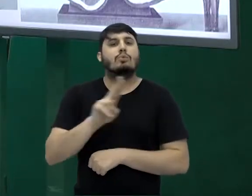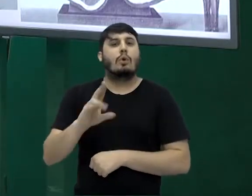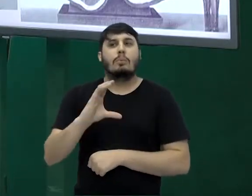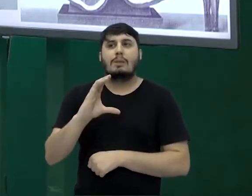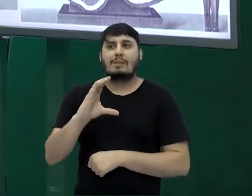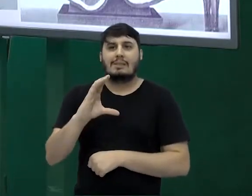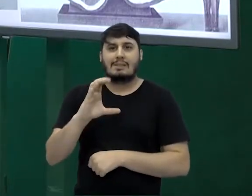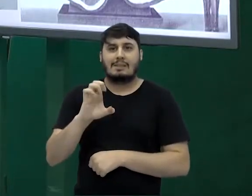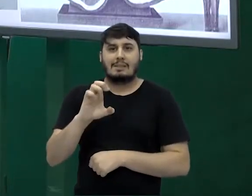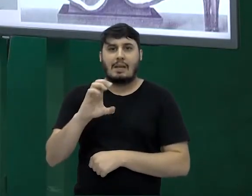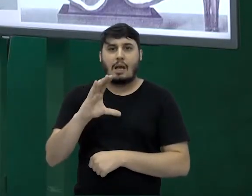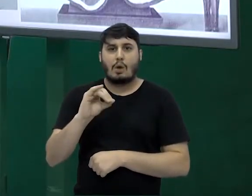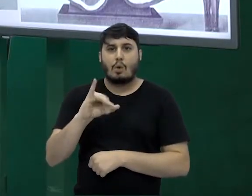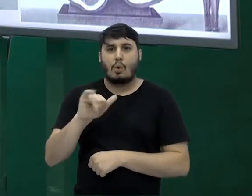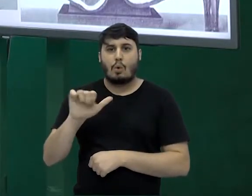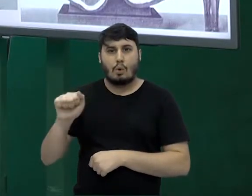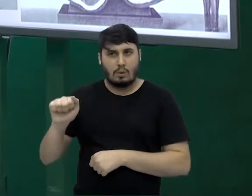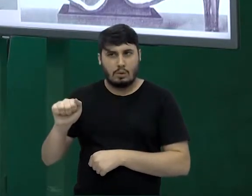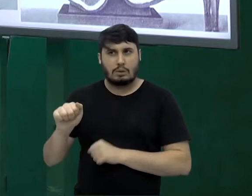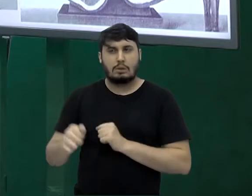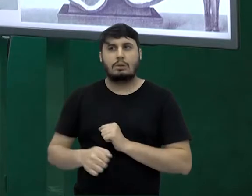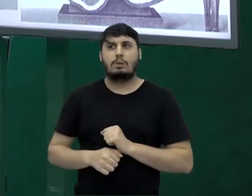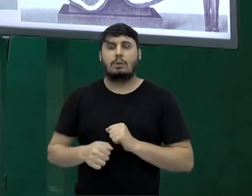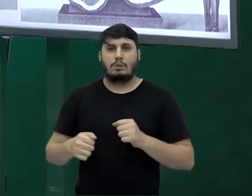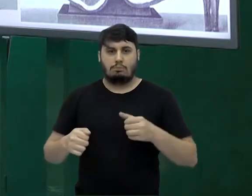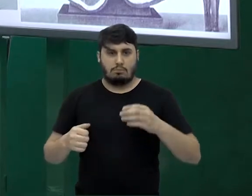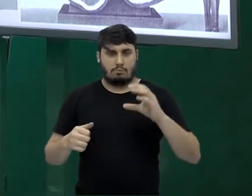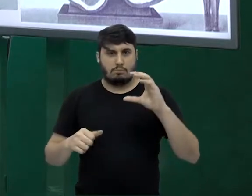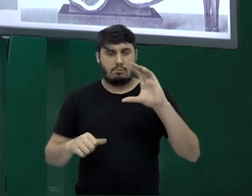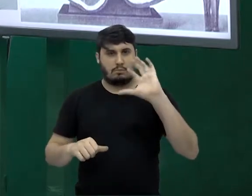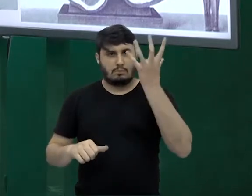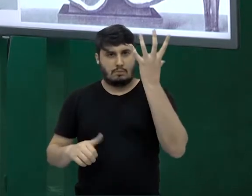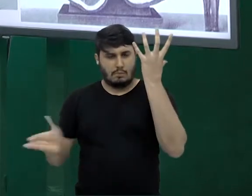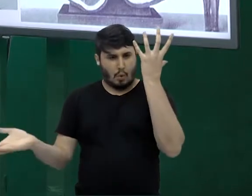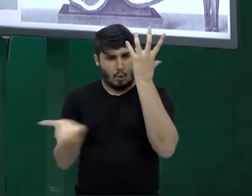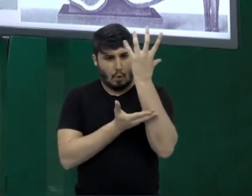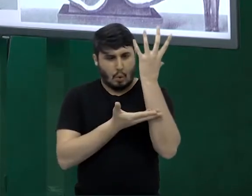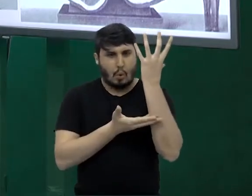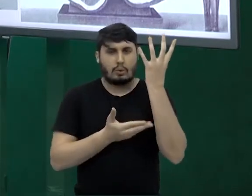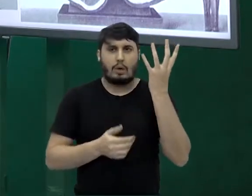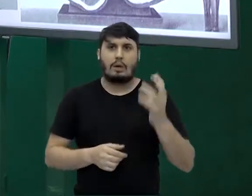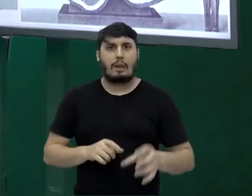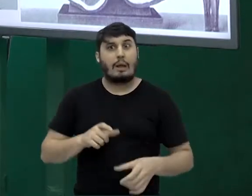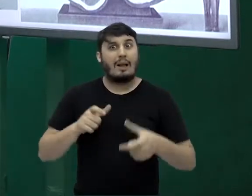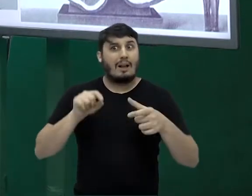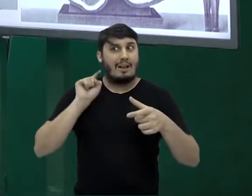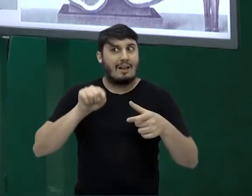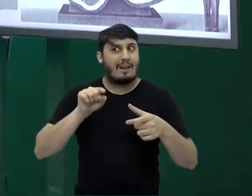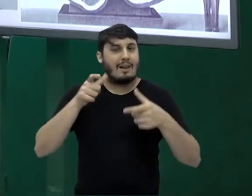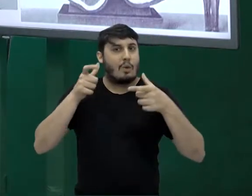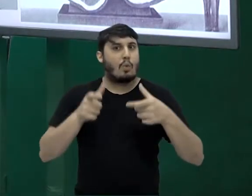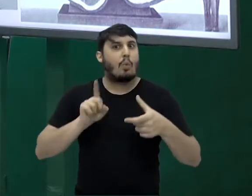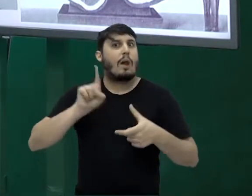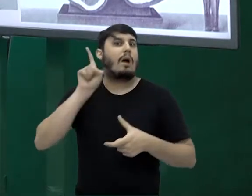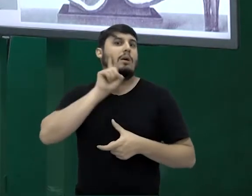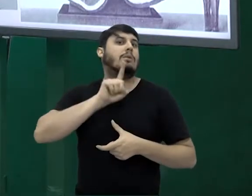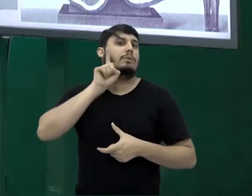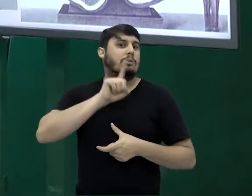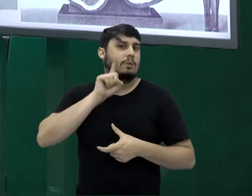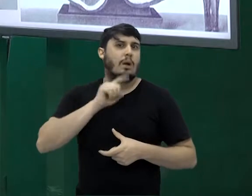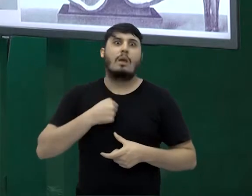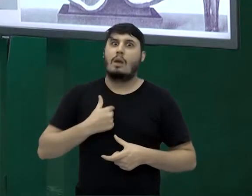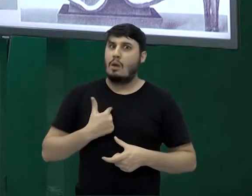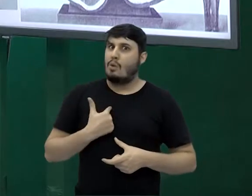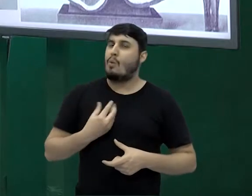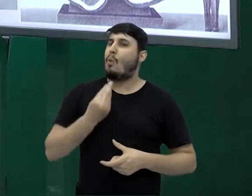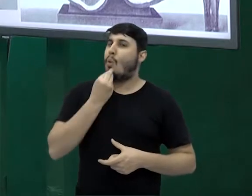que foi cortada, tá, se não me engano, ela mesma, tá no Museu Americano de História Natural, lá em Nova York. Tá, eu tive a